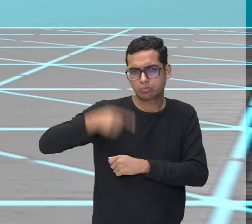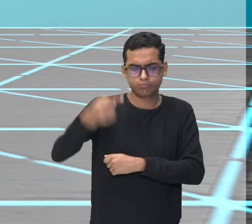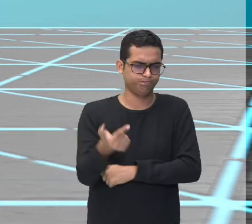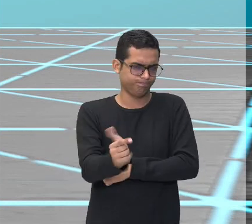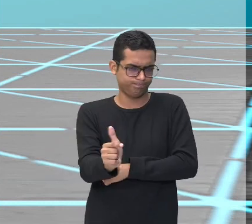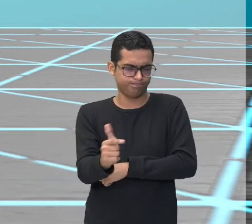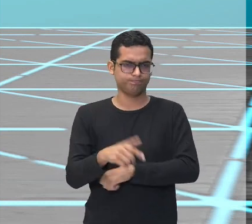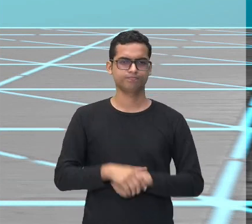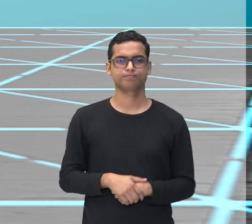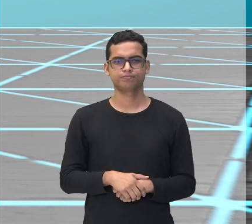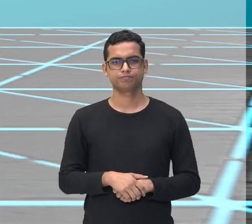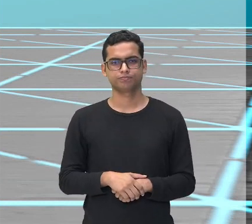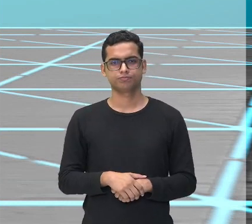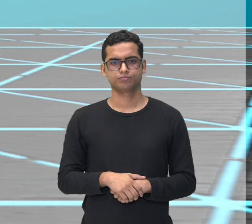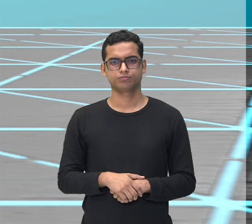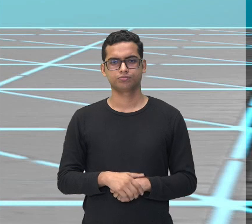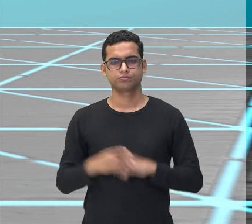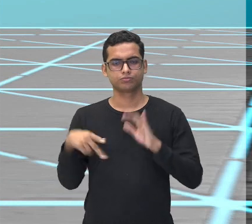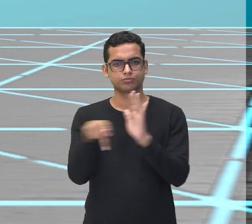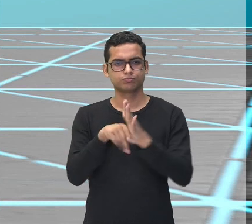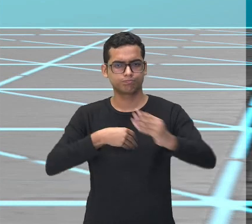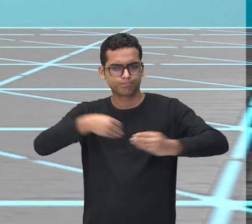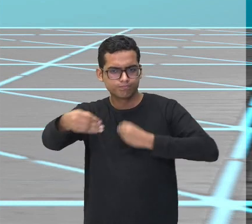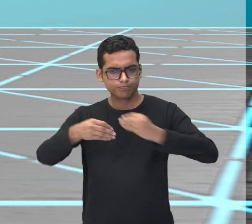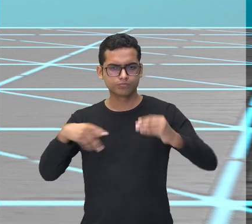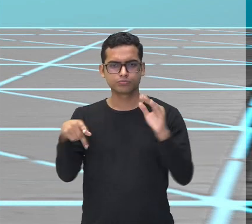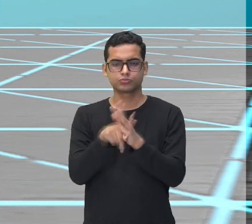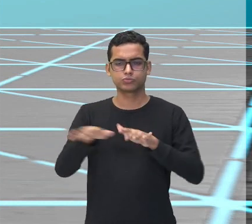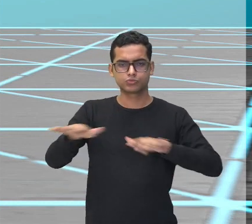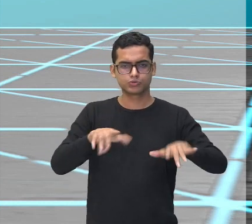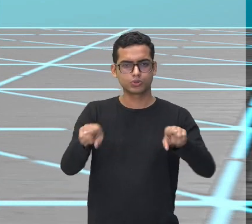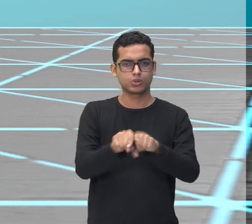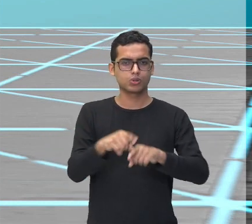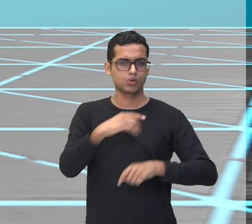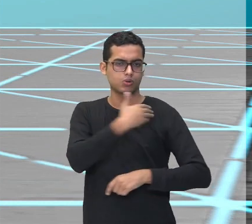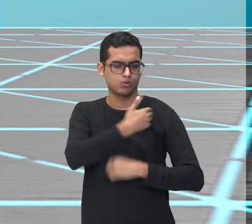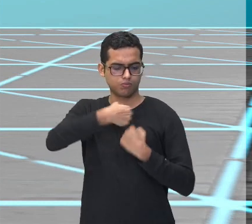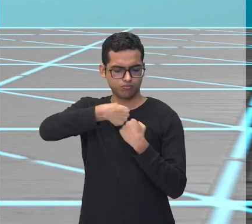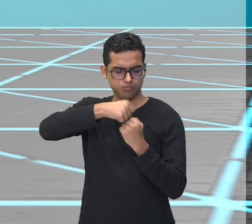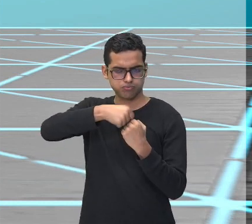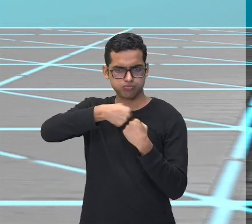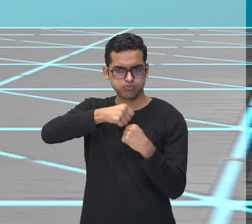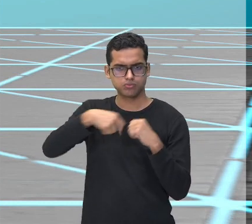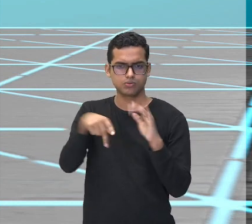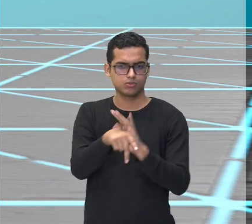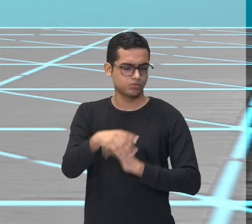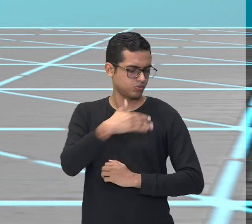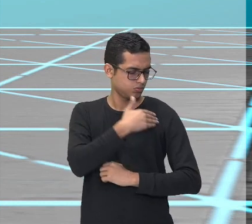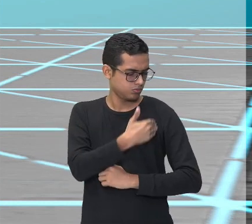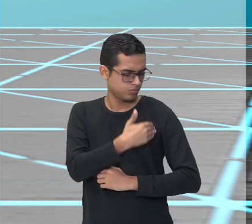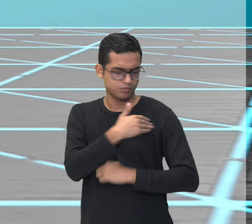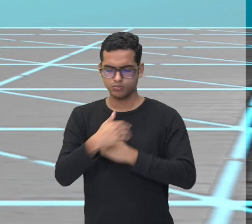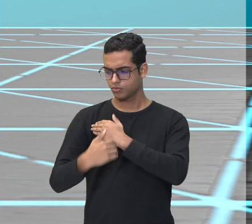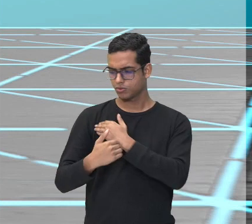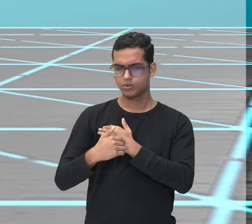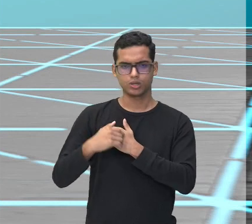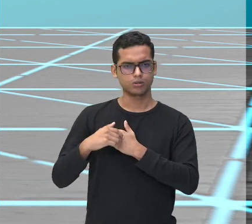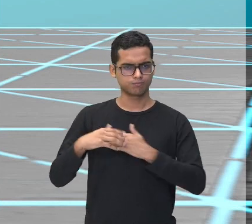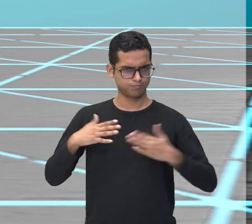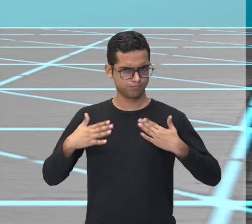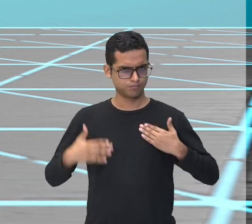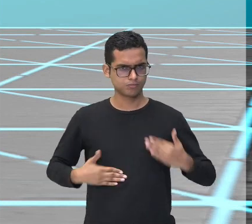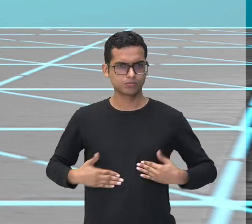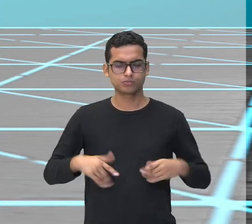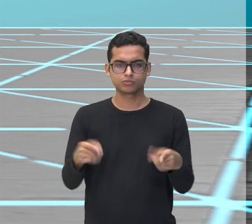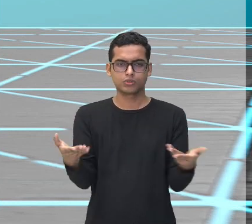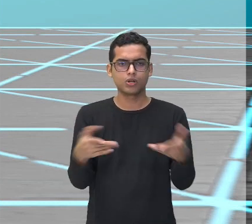acontecer aqui, ó, onde o nosso corpo se movimenta, nas articulações. Já o alongamento é a capacidade do